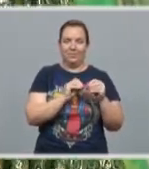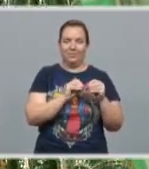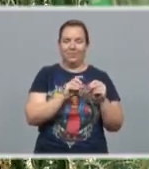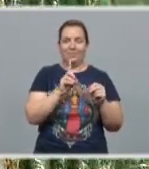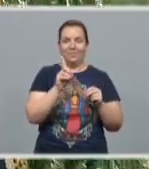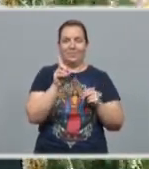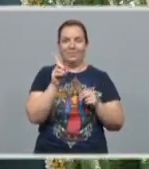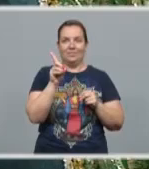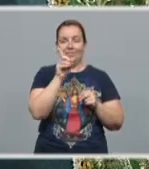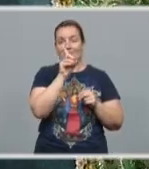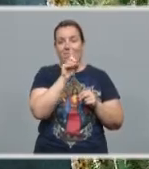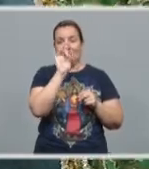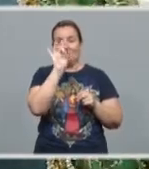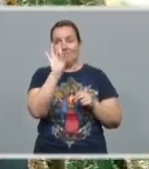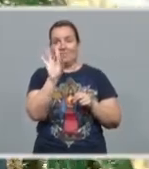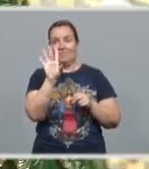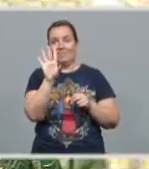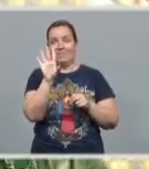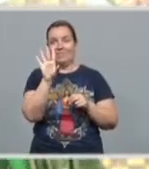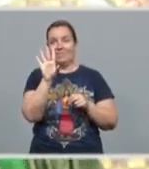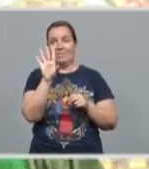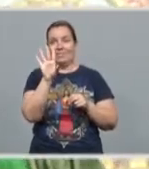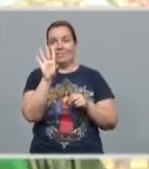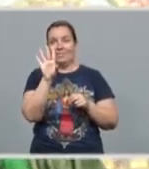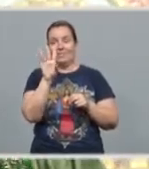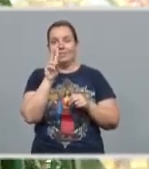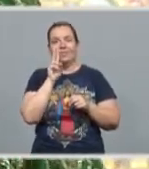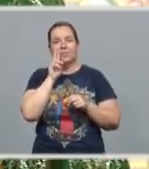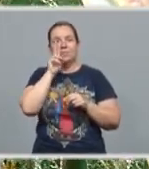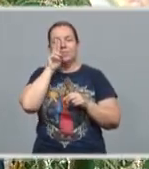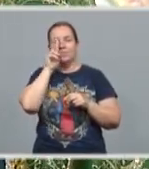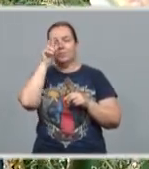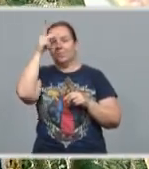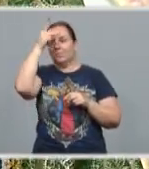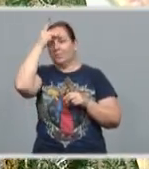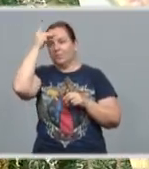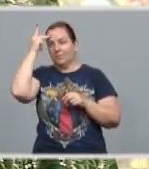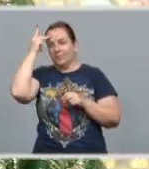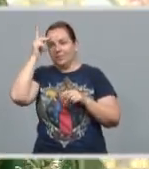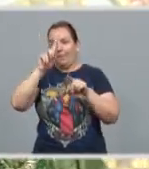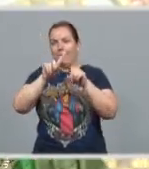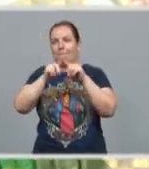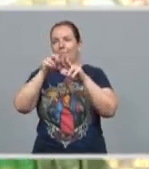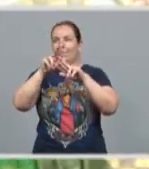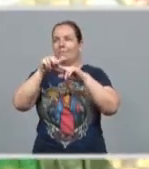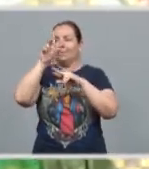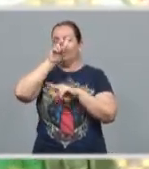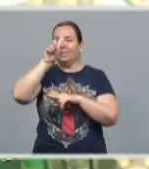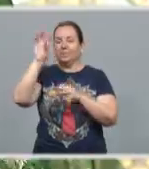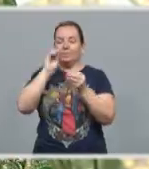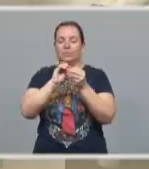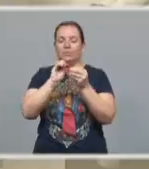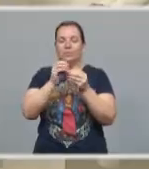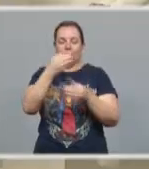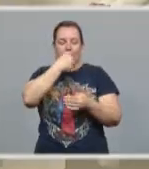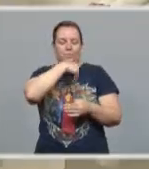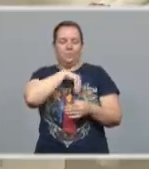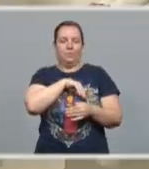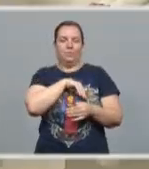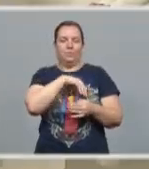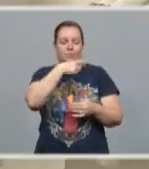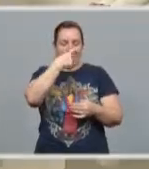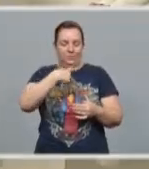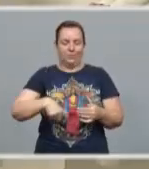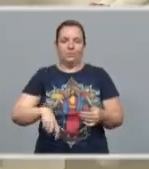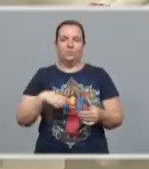não só pela força do homem, mas por Deus agindo no homem, e que são os